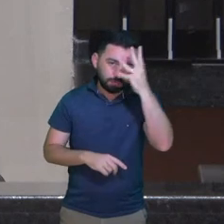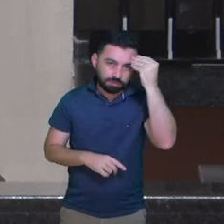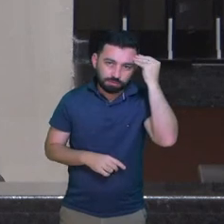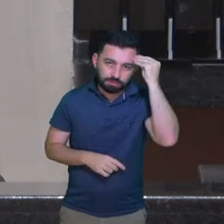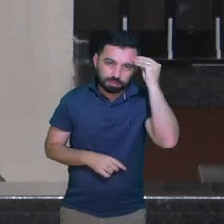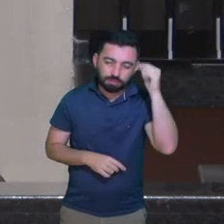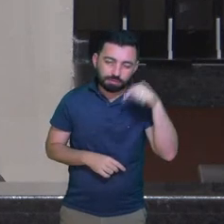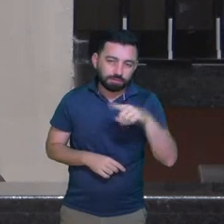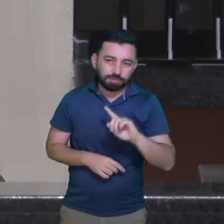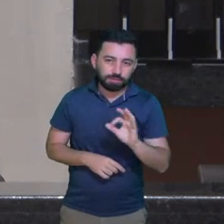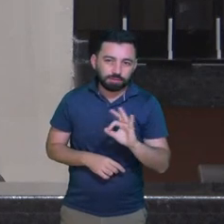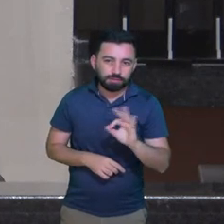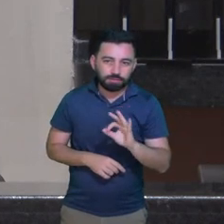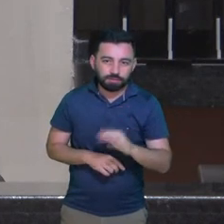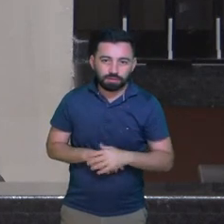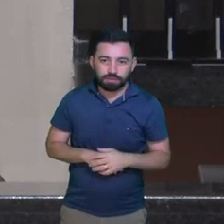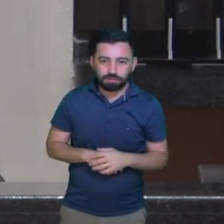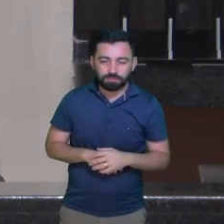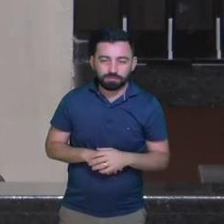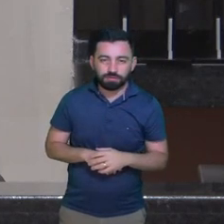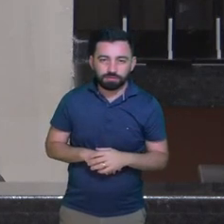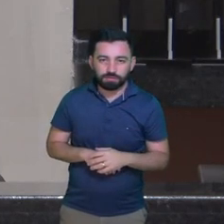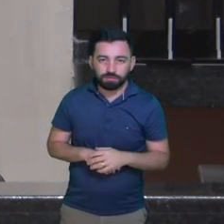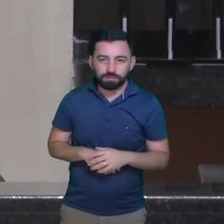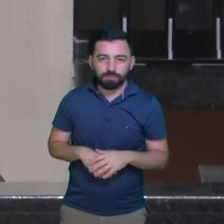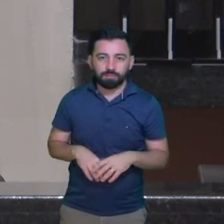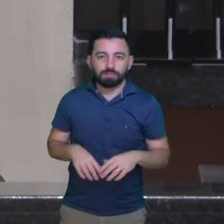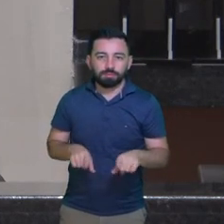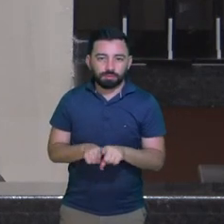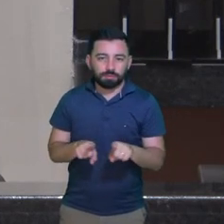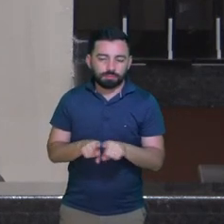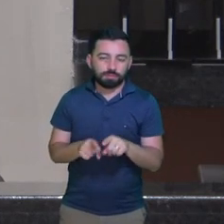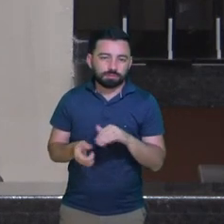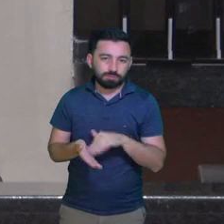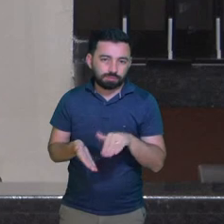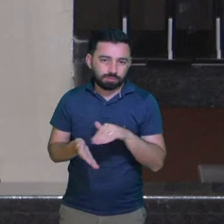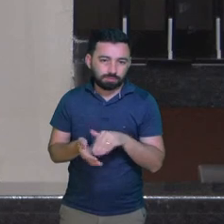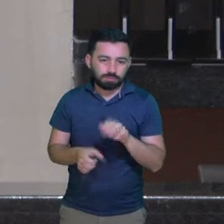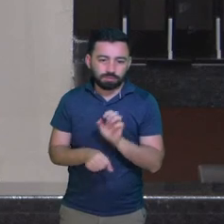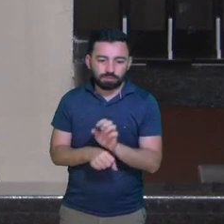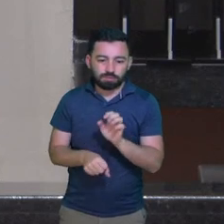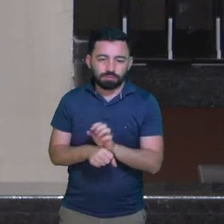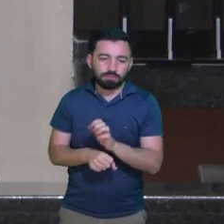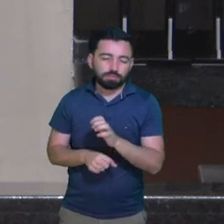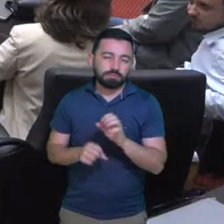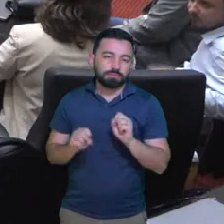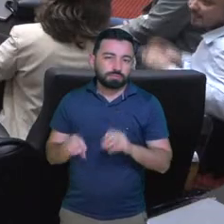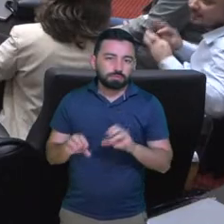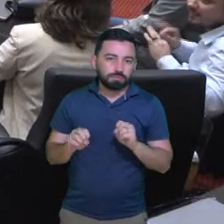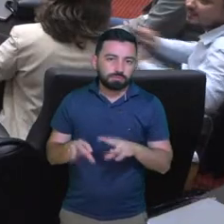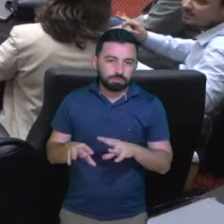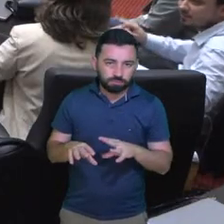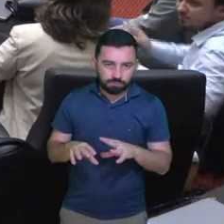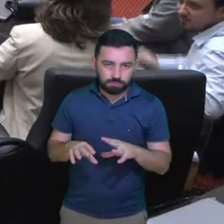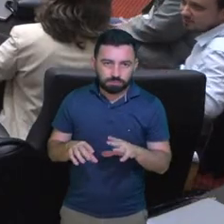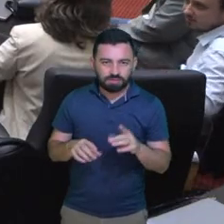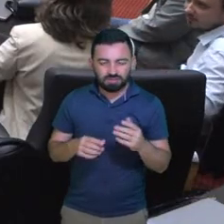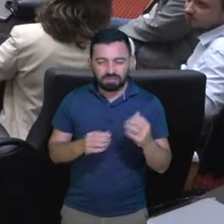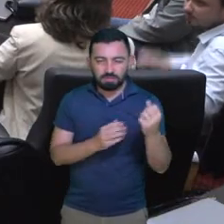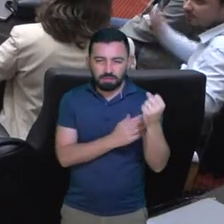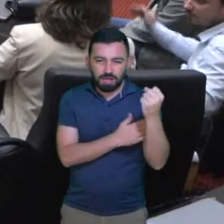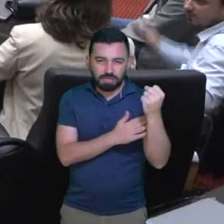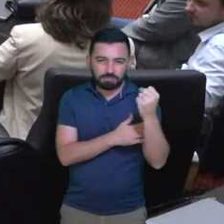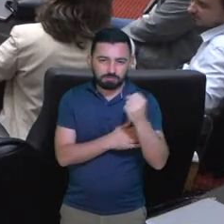não está aqui mas nesse momento mas desde o início acolheu a secretaria de Estado da Educação o Vilson está aqui presente e foi braço direito aqui nessa